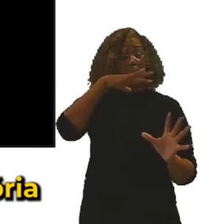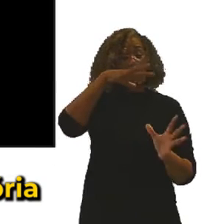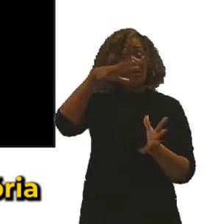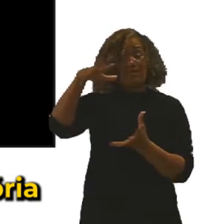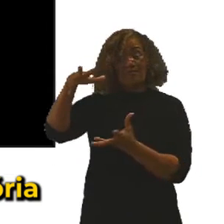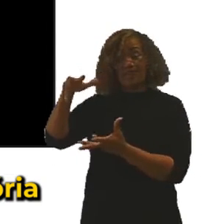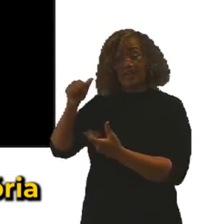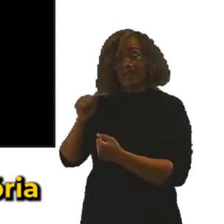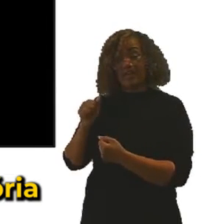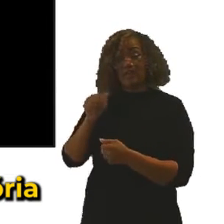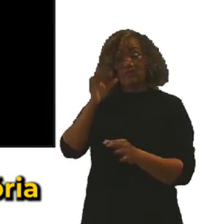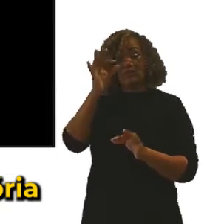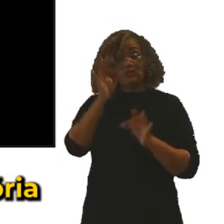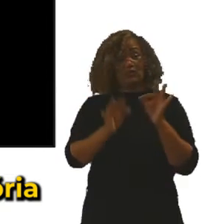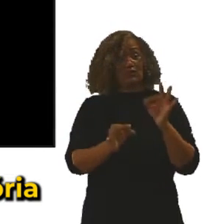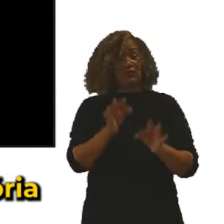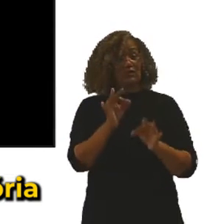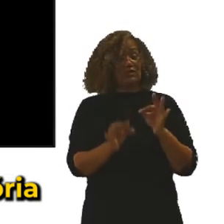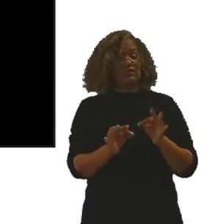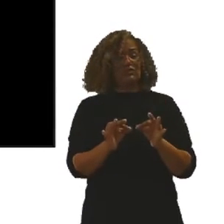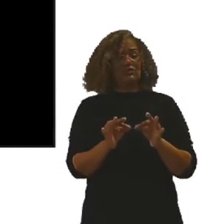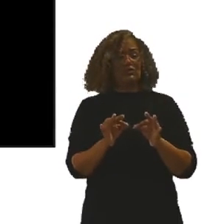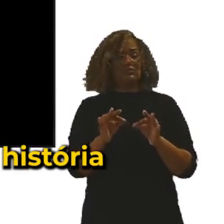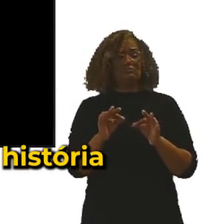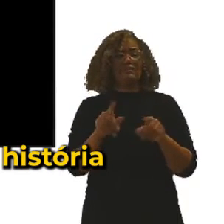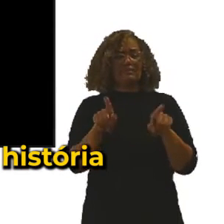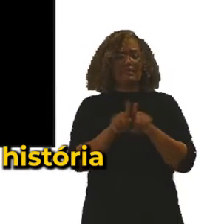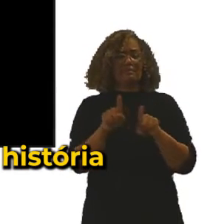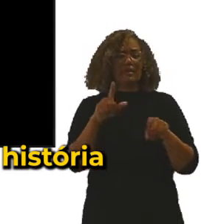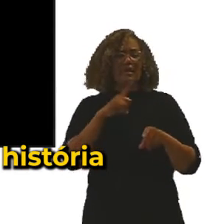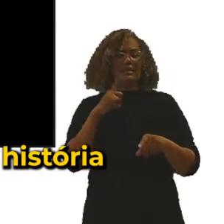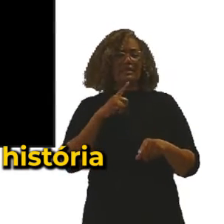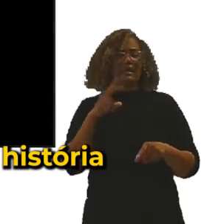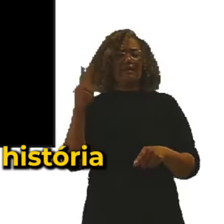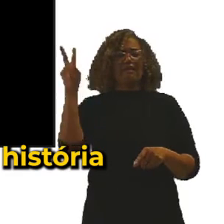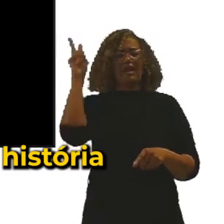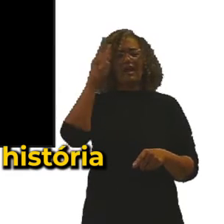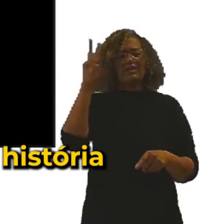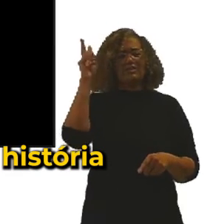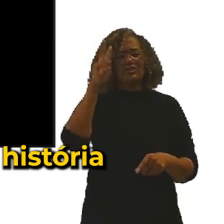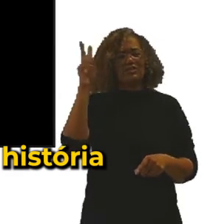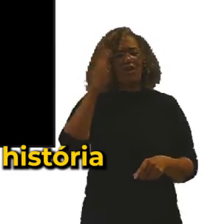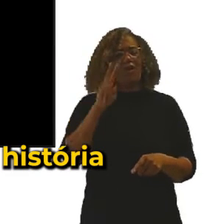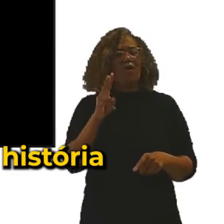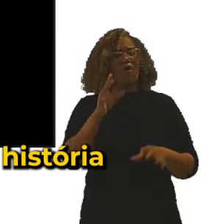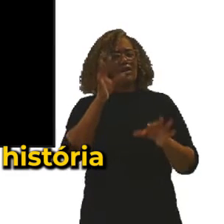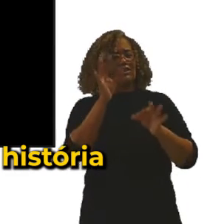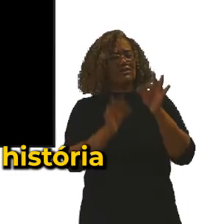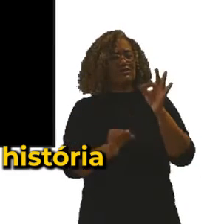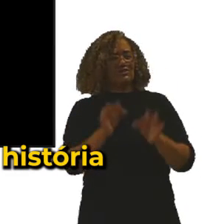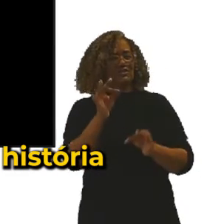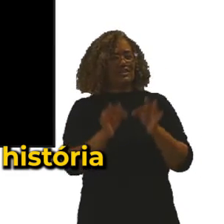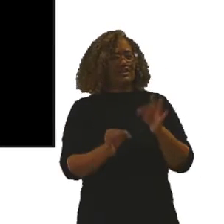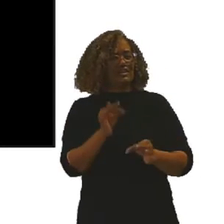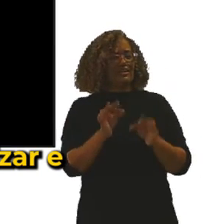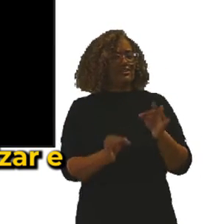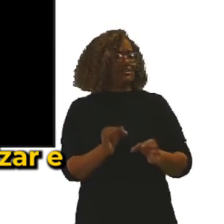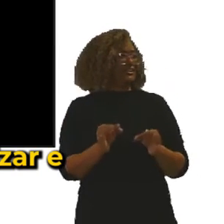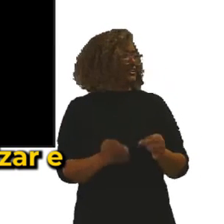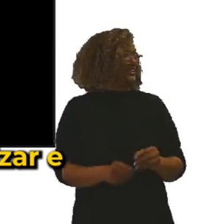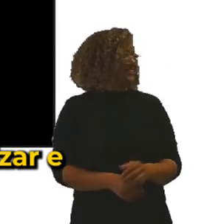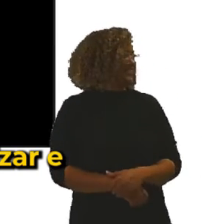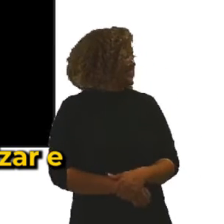ao longo de toda essa história, né, essa história social, essa história jurídica, essa história política,